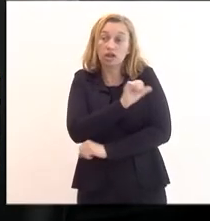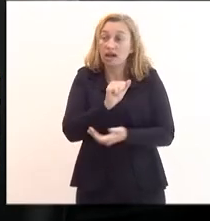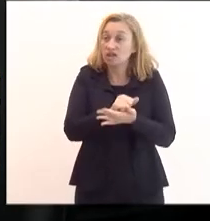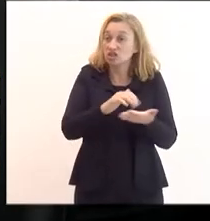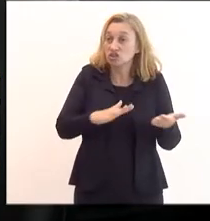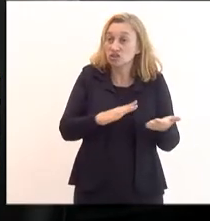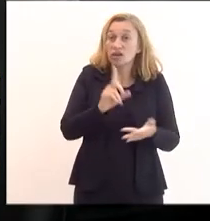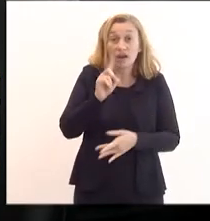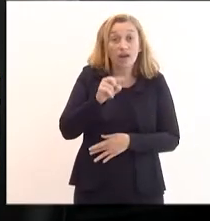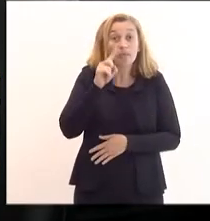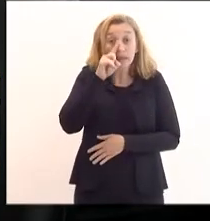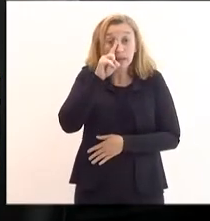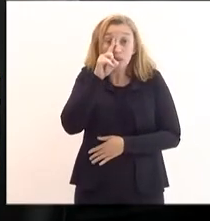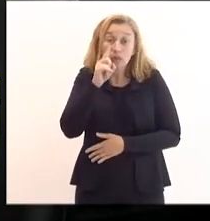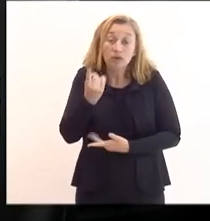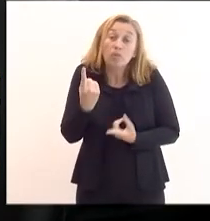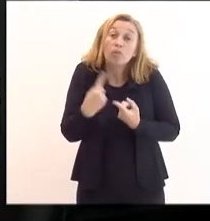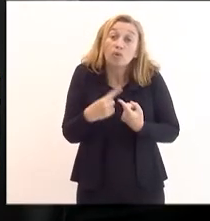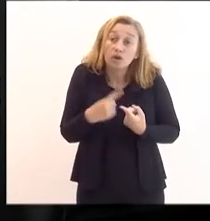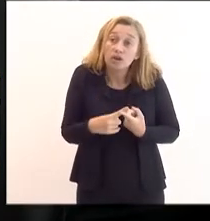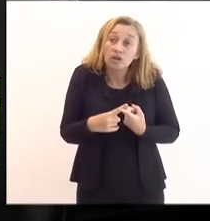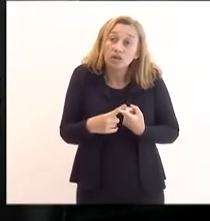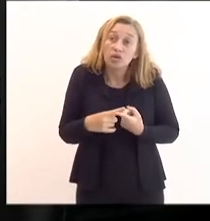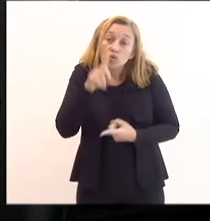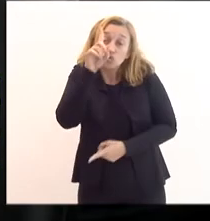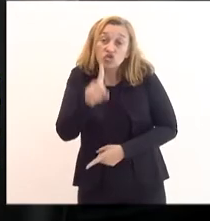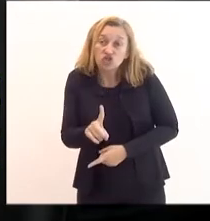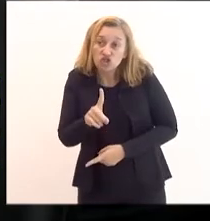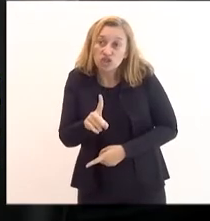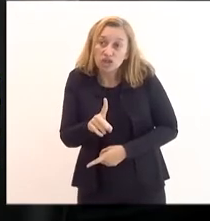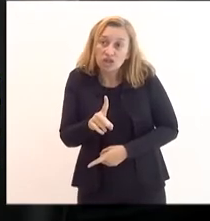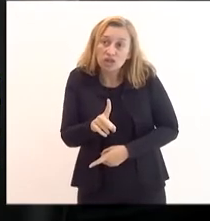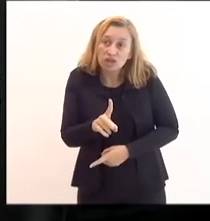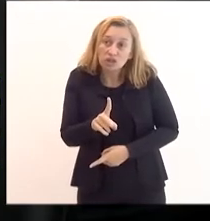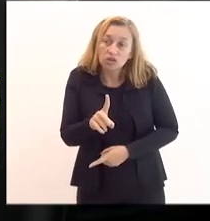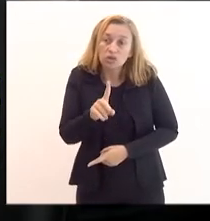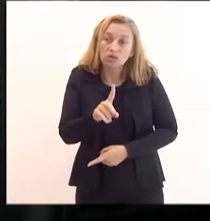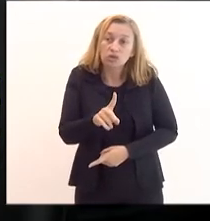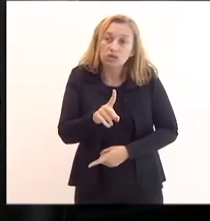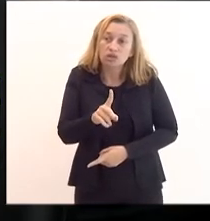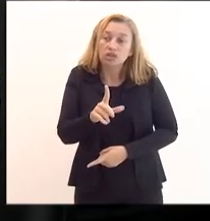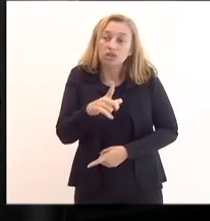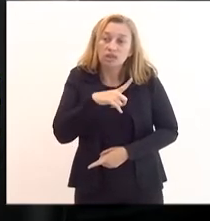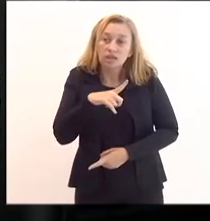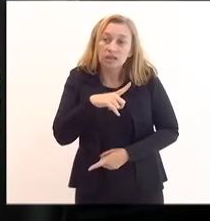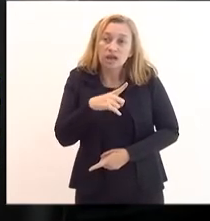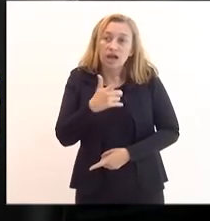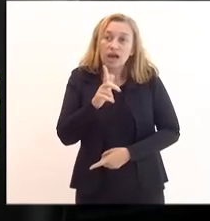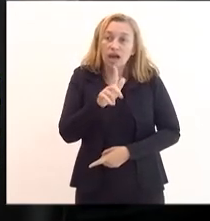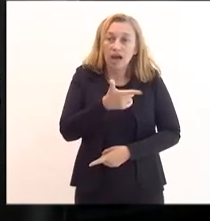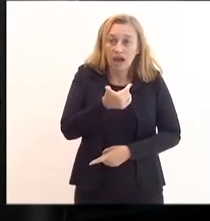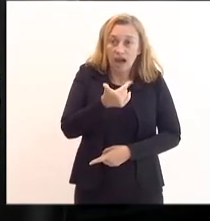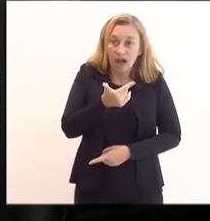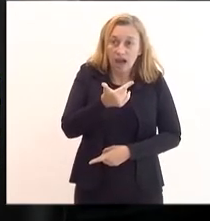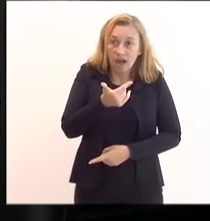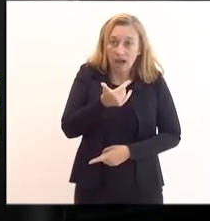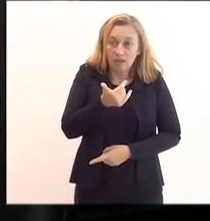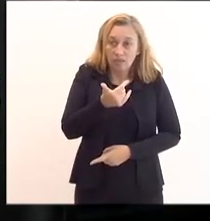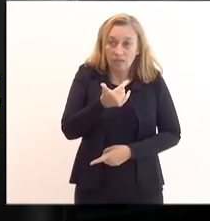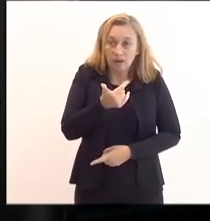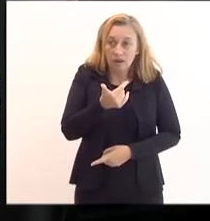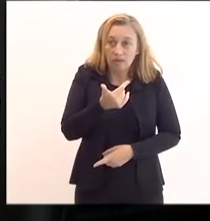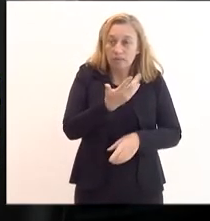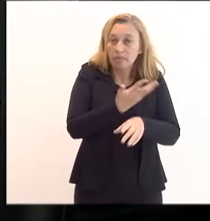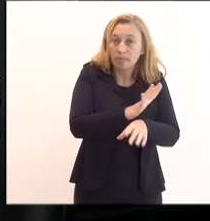atividade é perigosa, porque o direito de portar a arma, levar a arma consigo para praticar a atividade, ele já